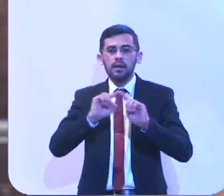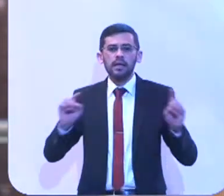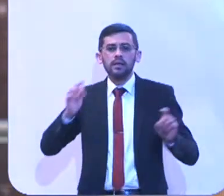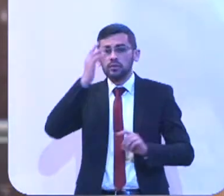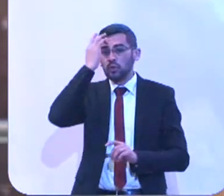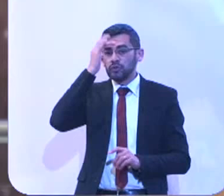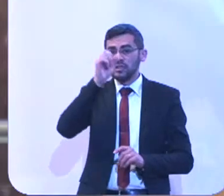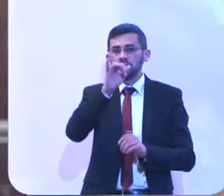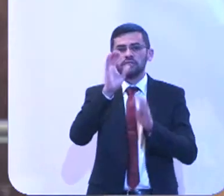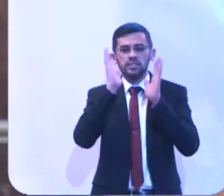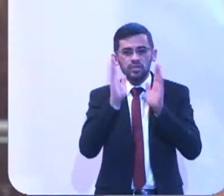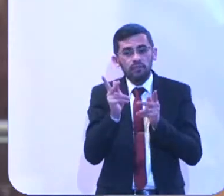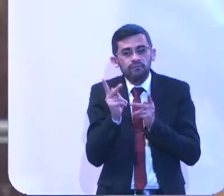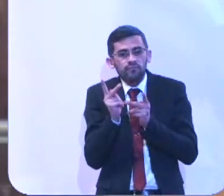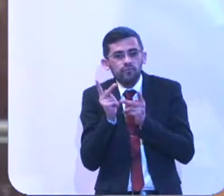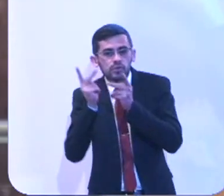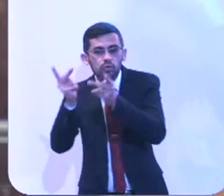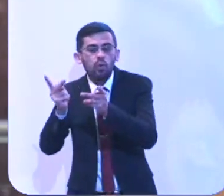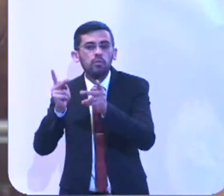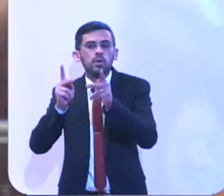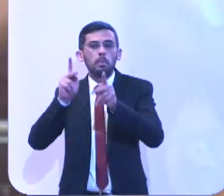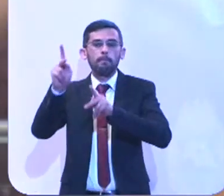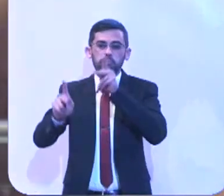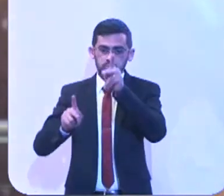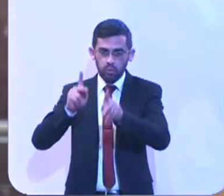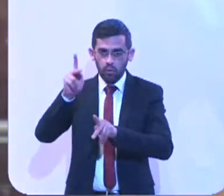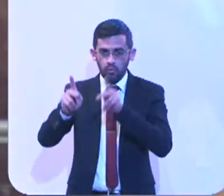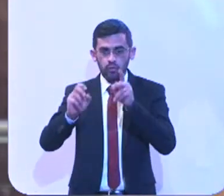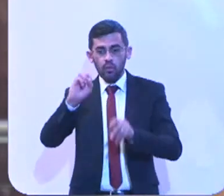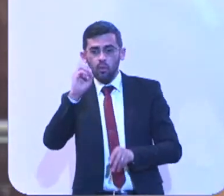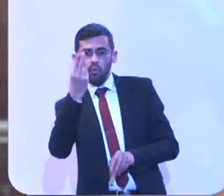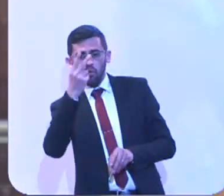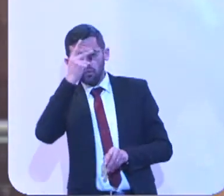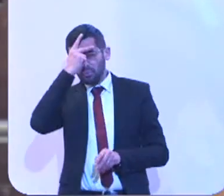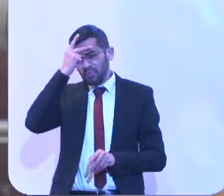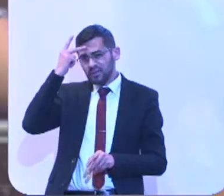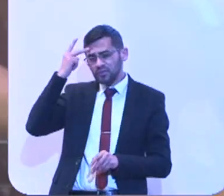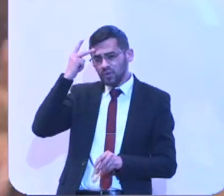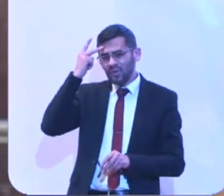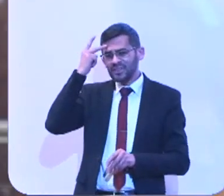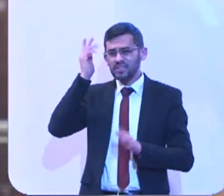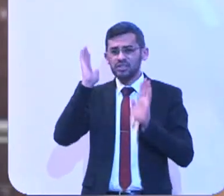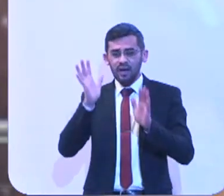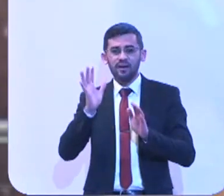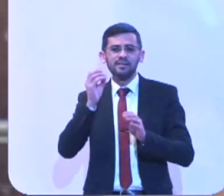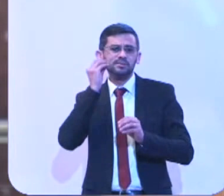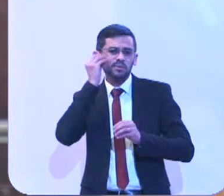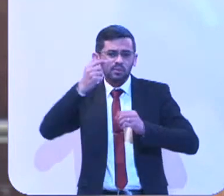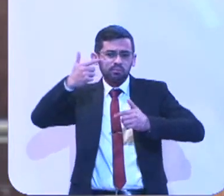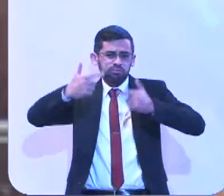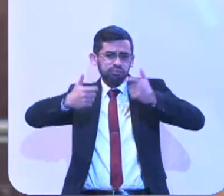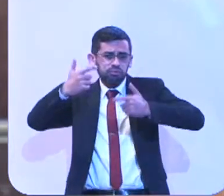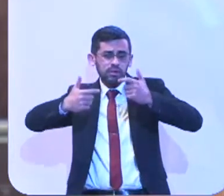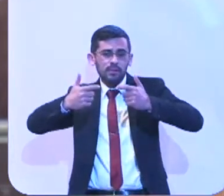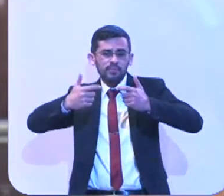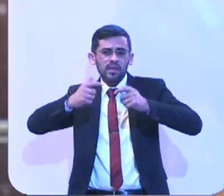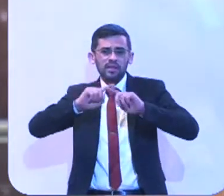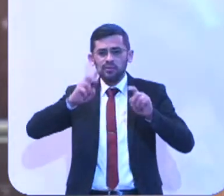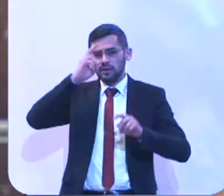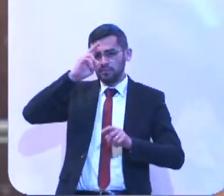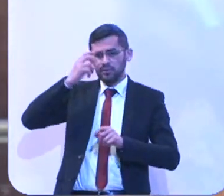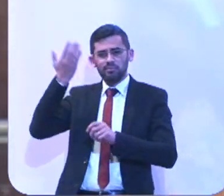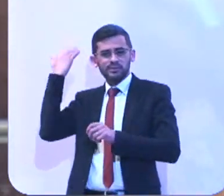já visitou ou teve contato com um povo ou com alguém que passou por uma guerra. Eu lembro quando eu fui para a